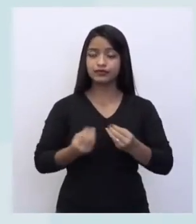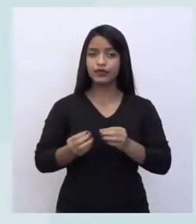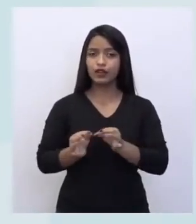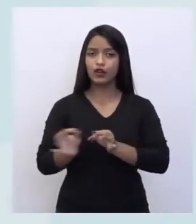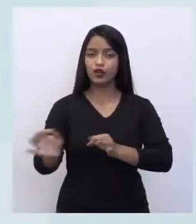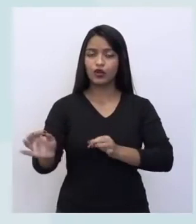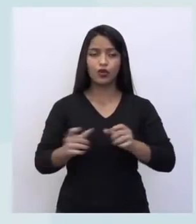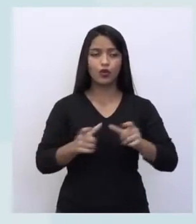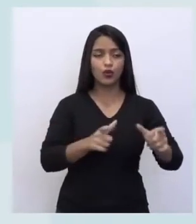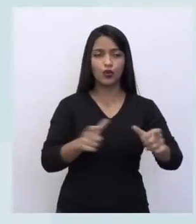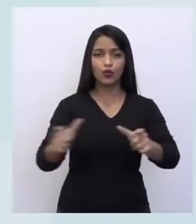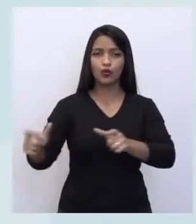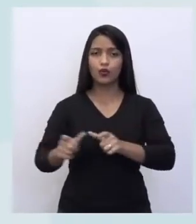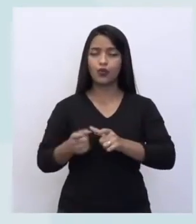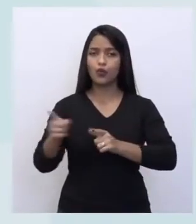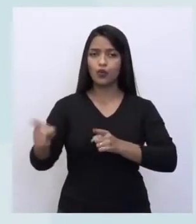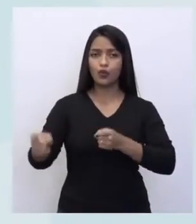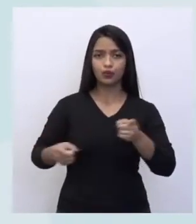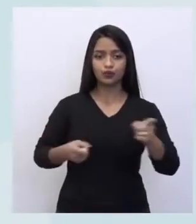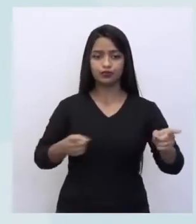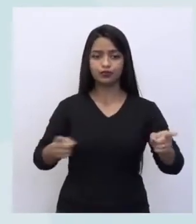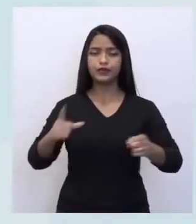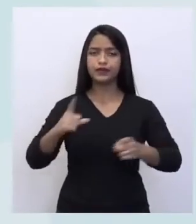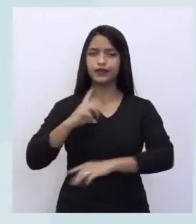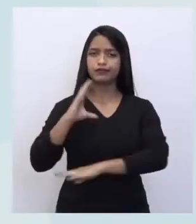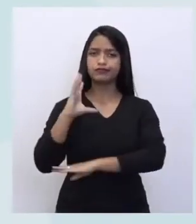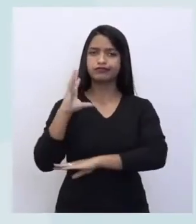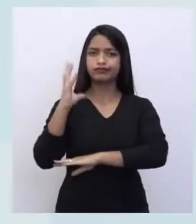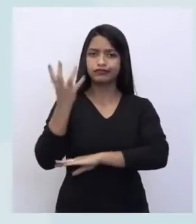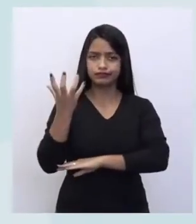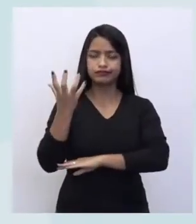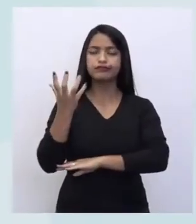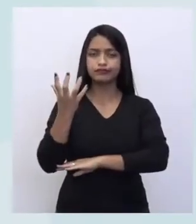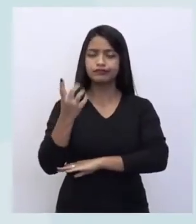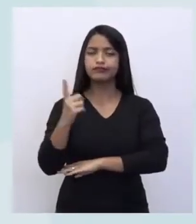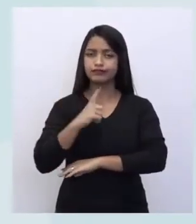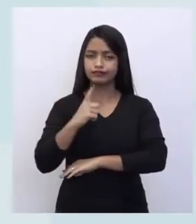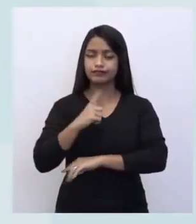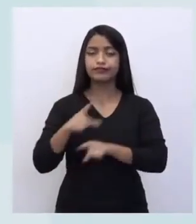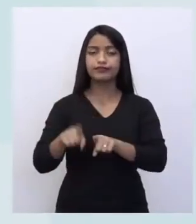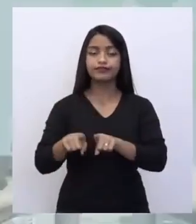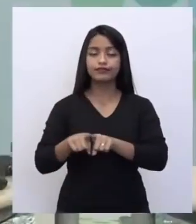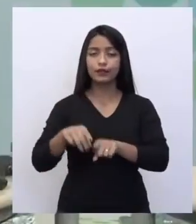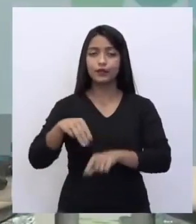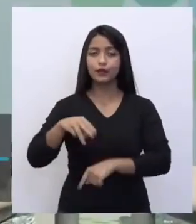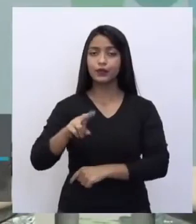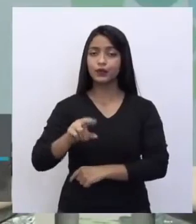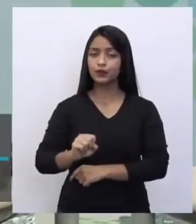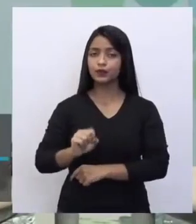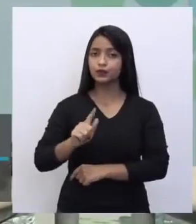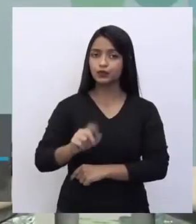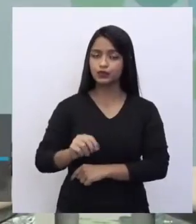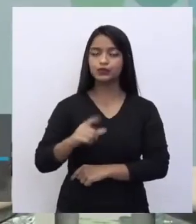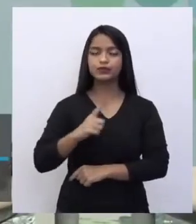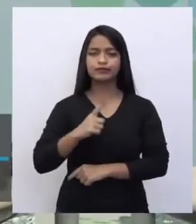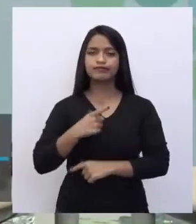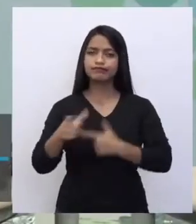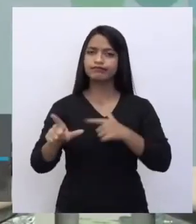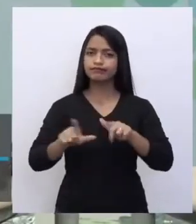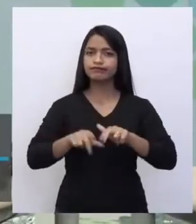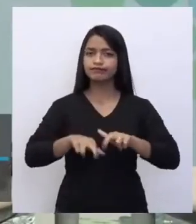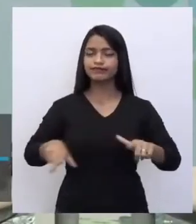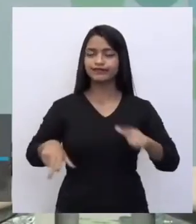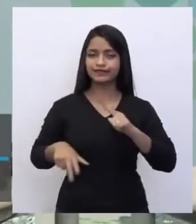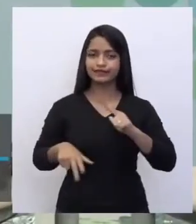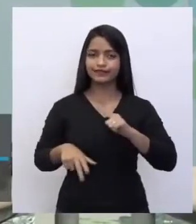né? Esparsas, com arbustos, gramíneas, né? Musgos, entre outros. A gente consegue